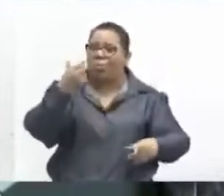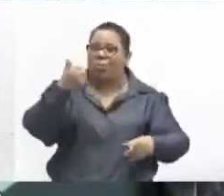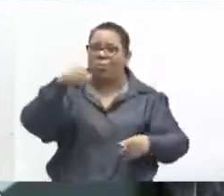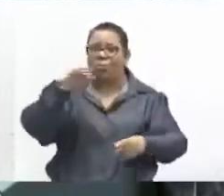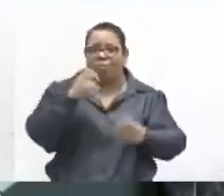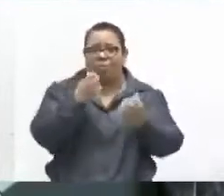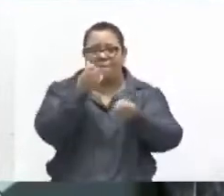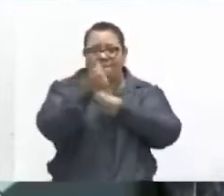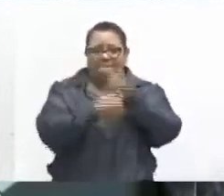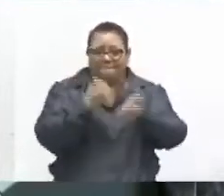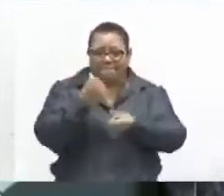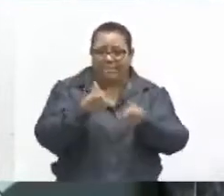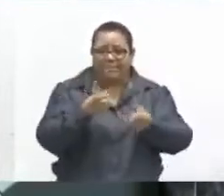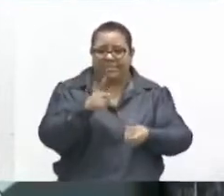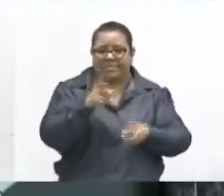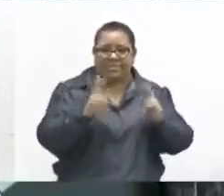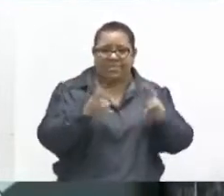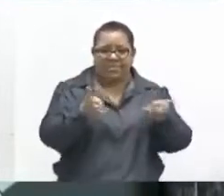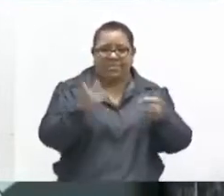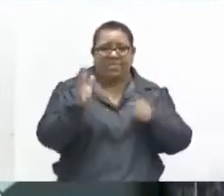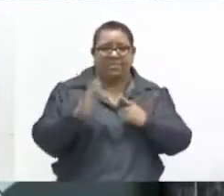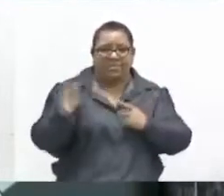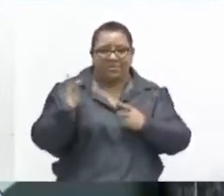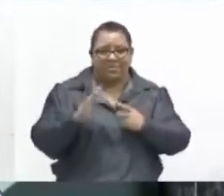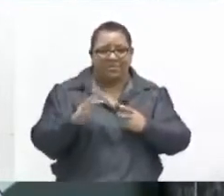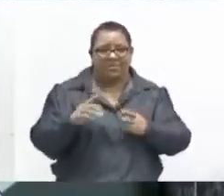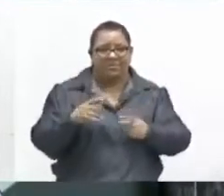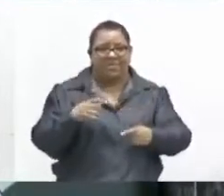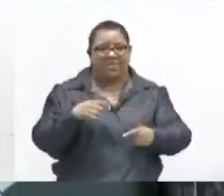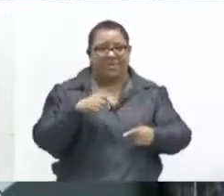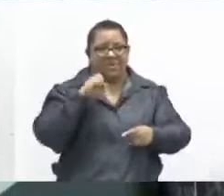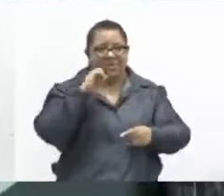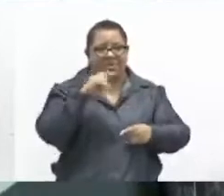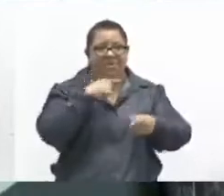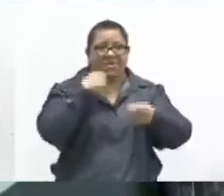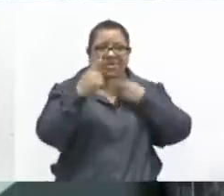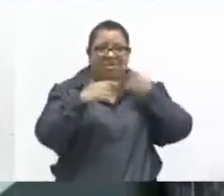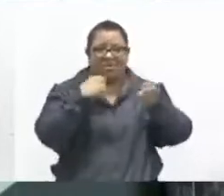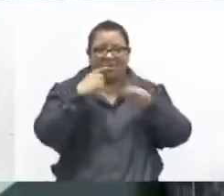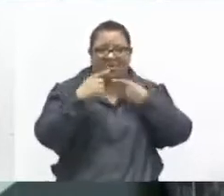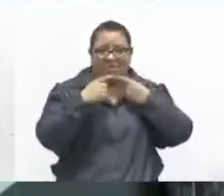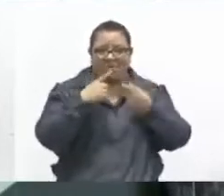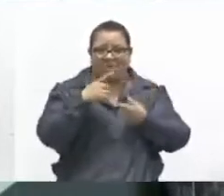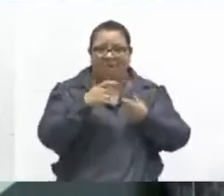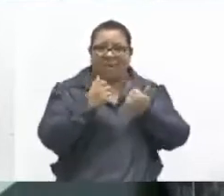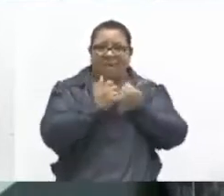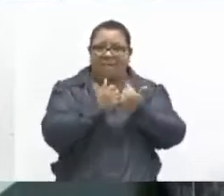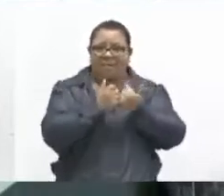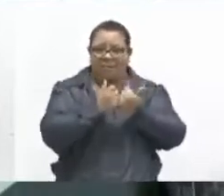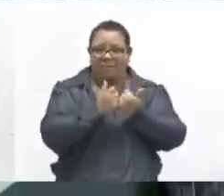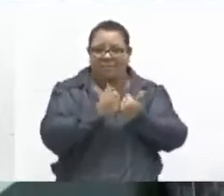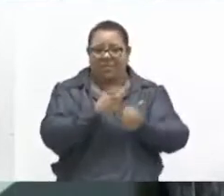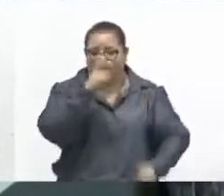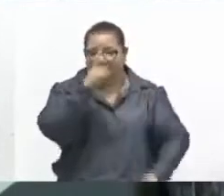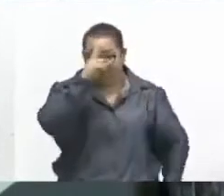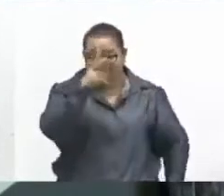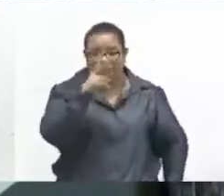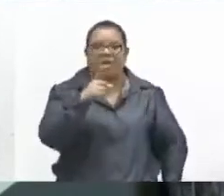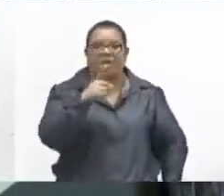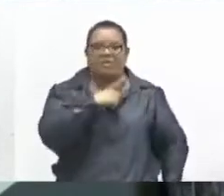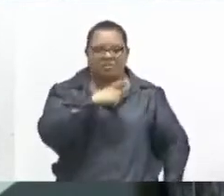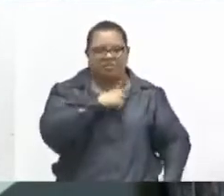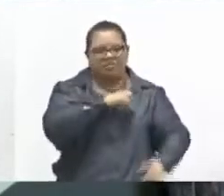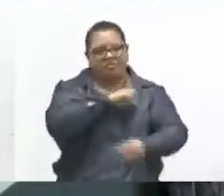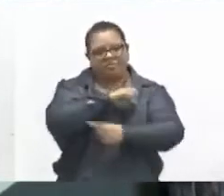continuar na universidade. E isso, se a gente não consegue ter uma assistência estudantil que ela é calcada, que ela é forte, a gente tem a evasão